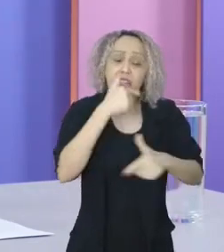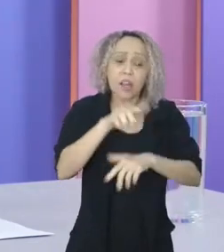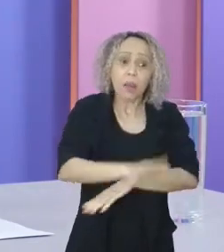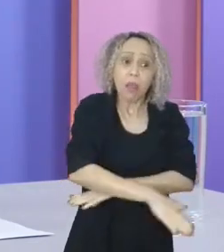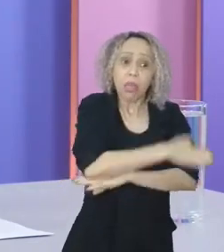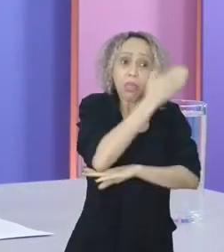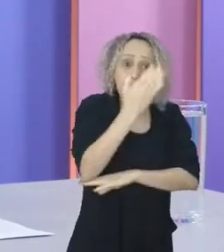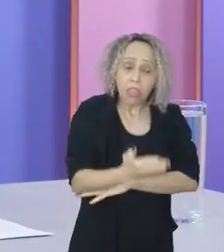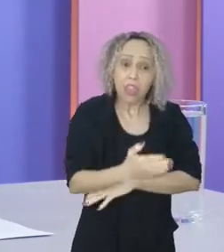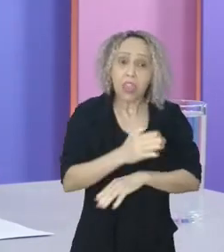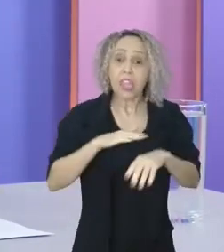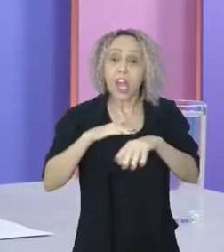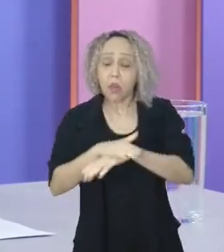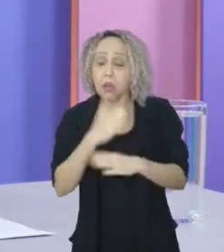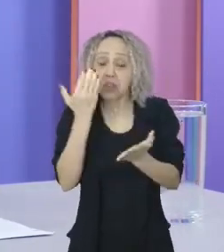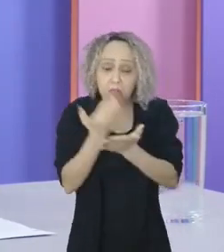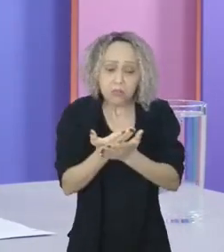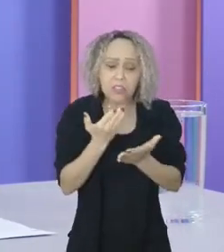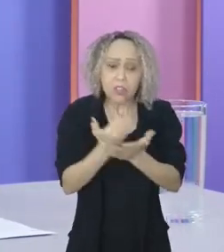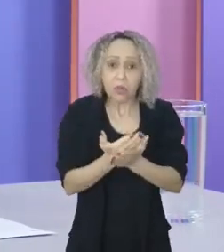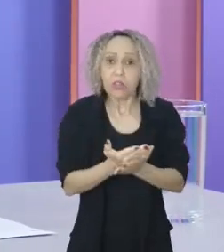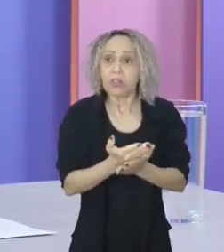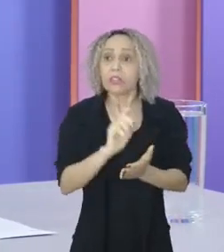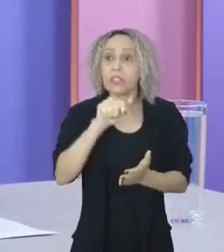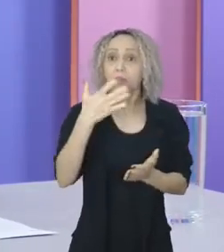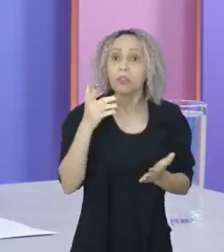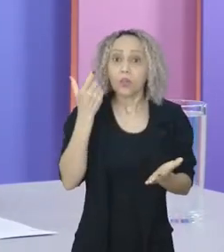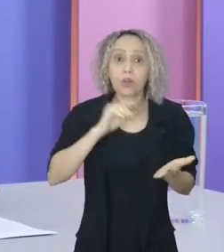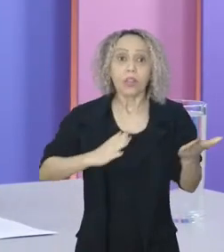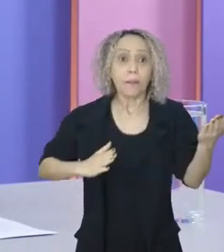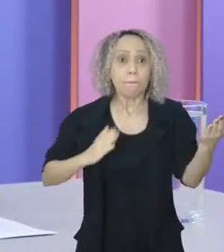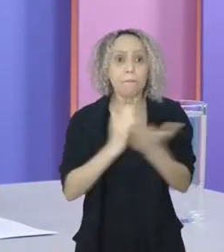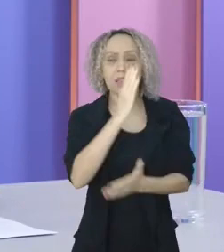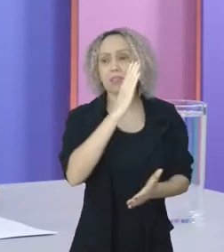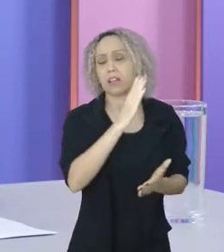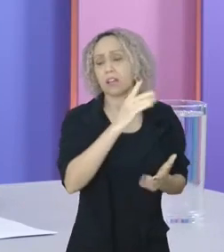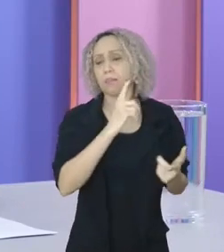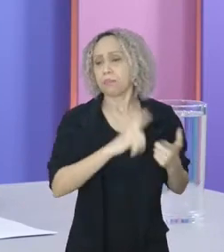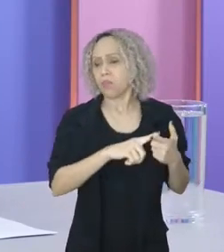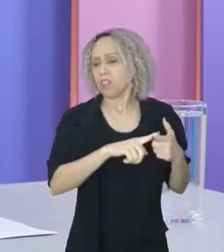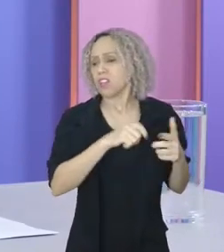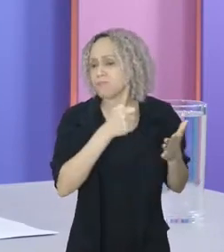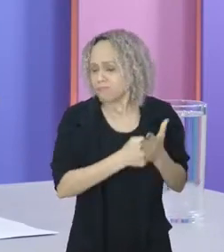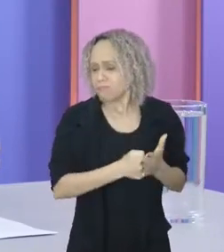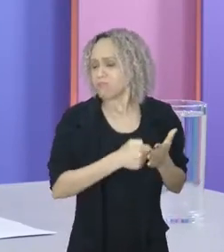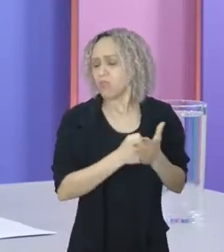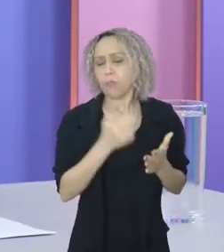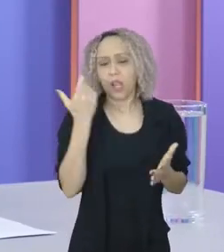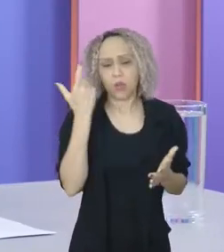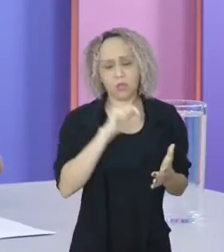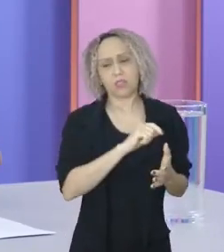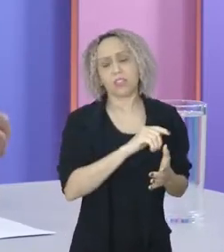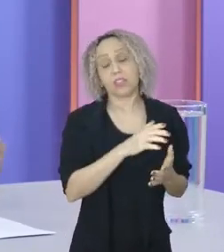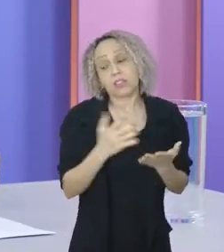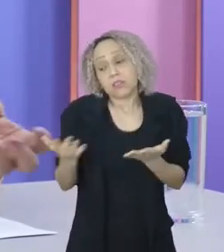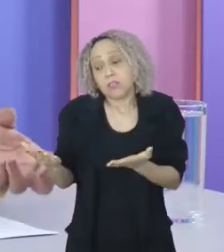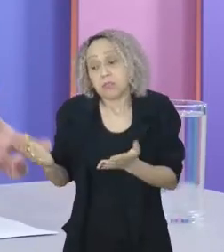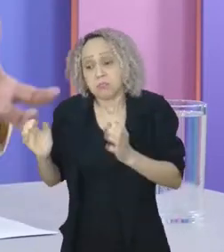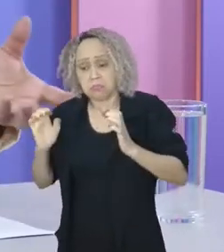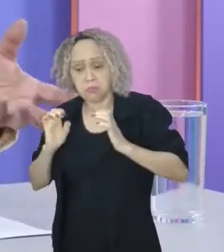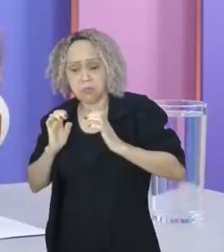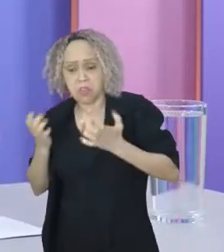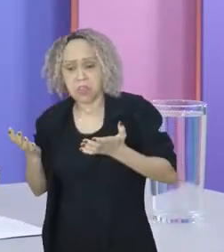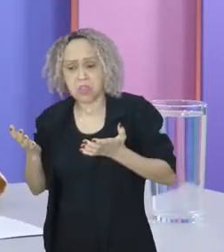últimos 7 anos isso voltou com muita força, inclusive usando desse discurso da meritocracia para dizer quem